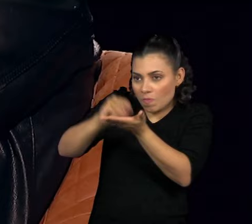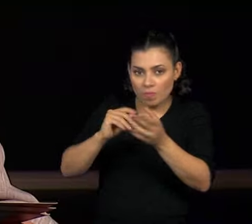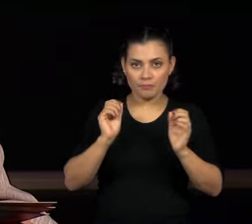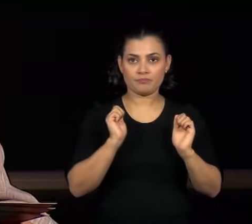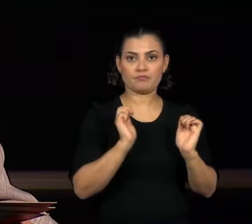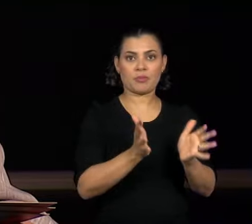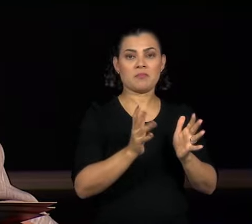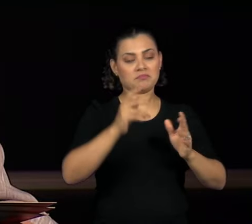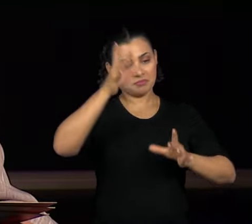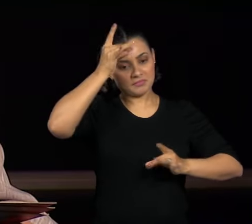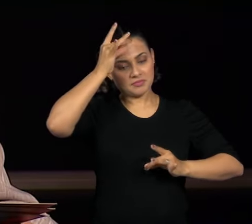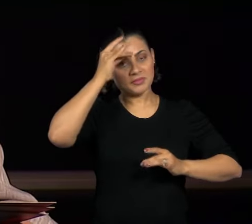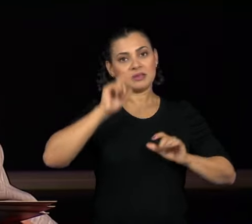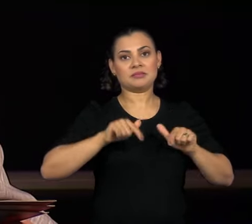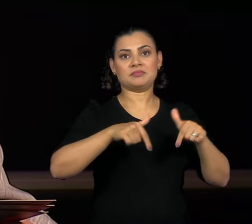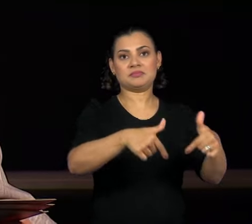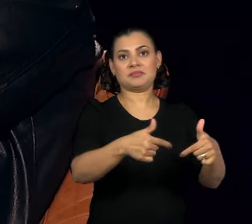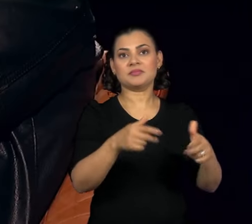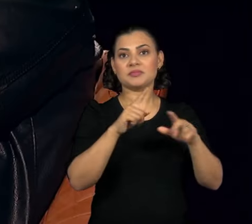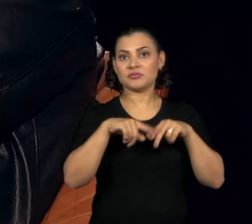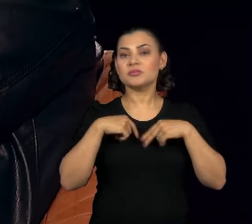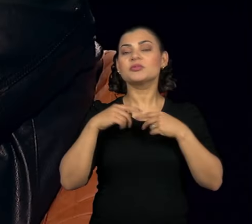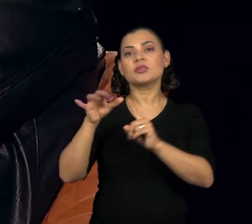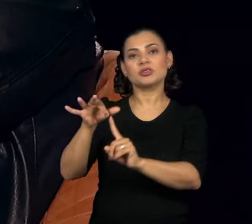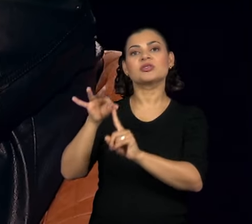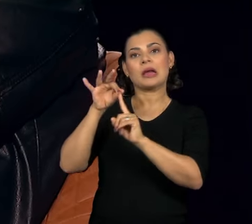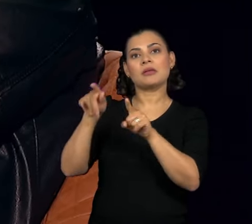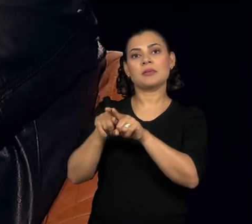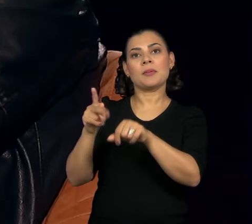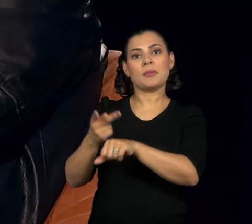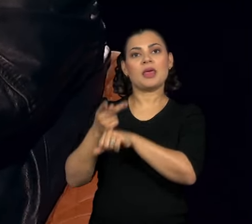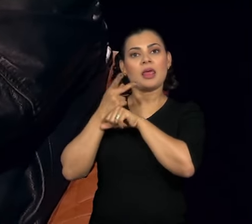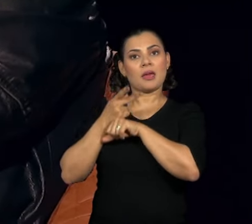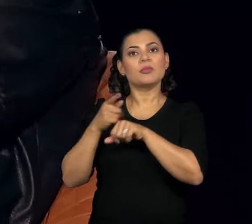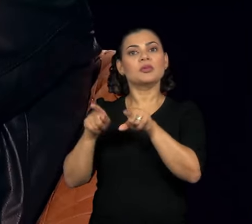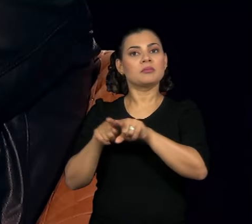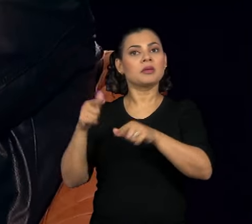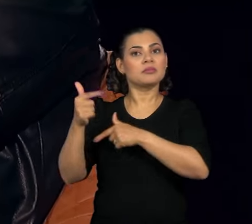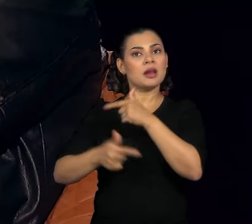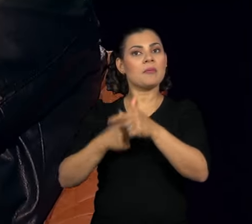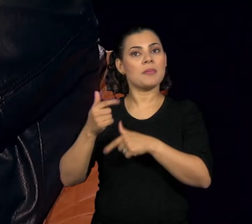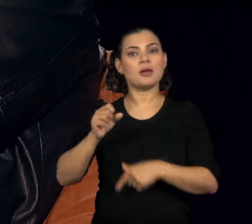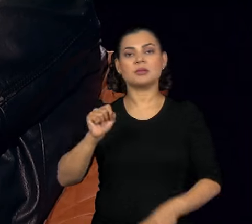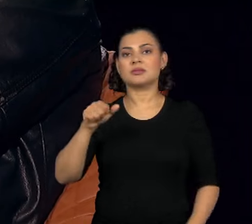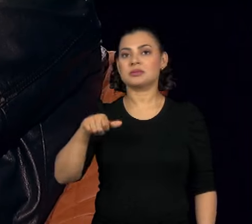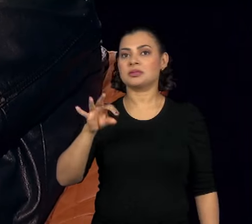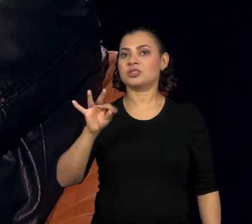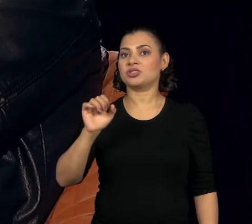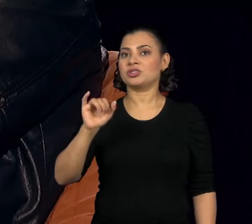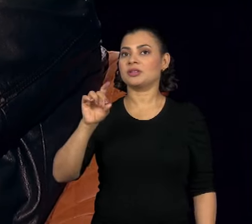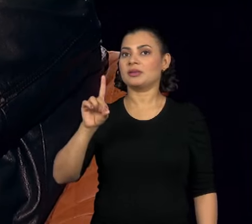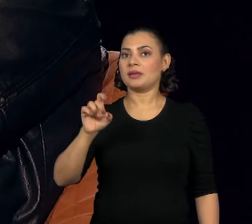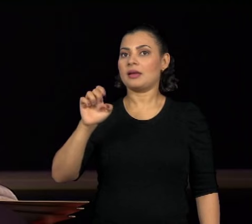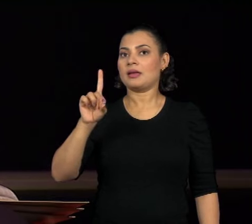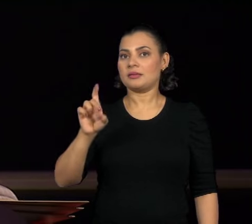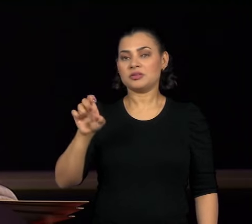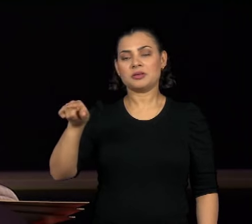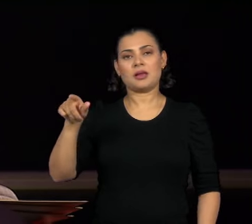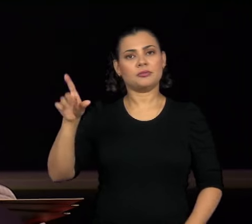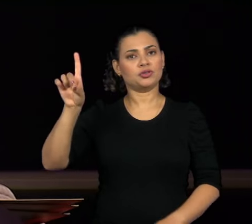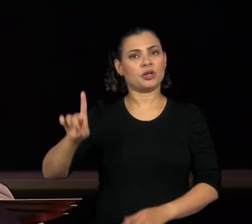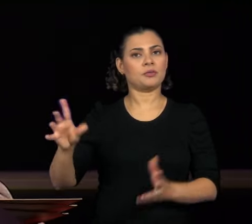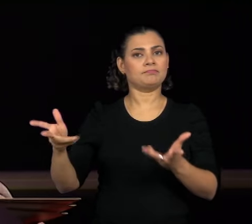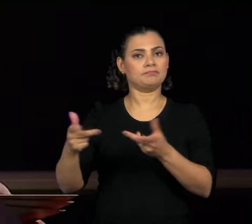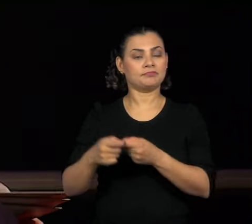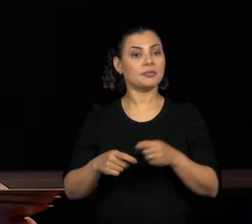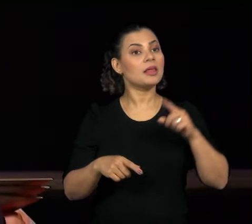chegou a ser indicado para o Shell. Melhor ator, fui. É. Pelo trabalho em Santidade dele. Exatamente. Né? A direção dele era incrível. Bom,